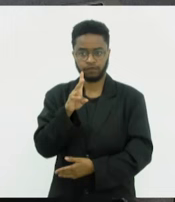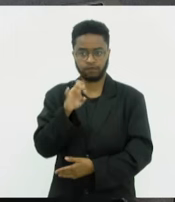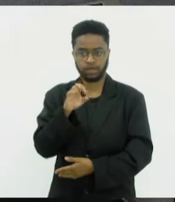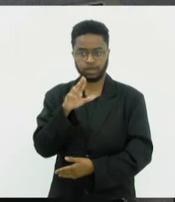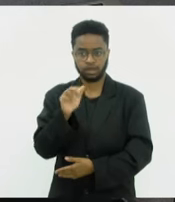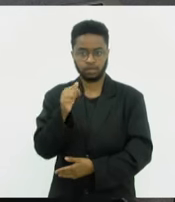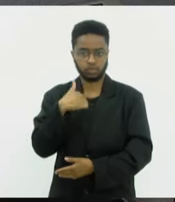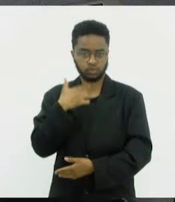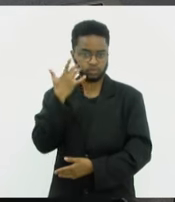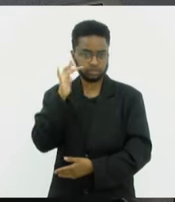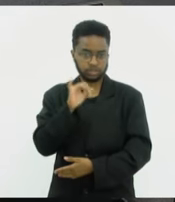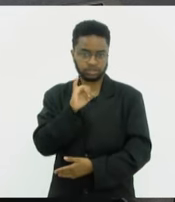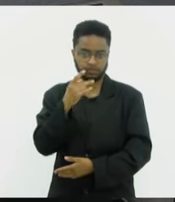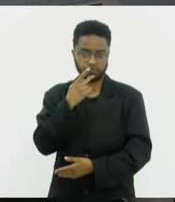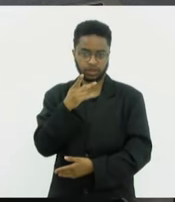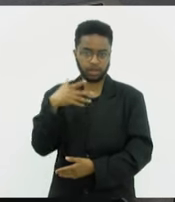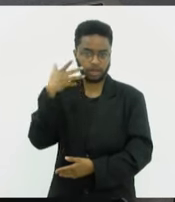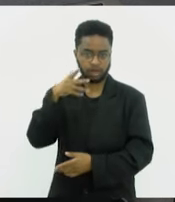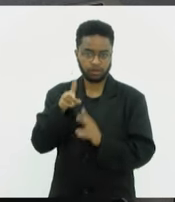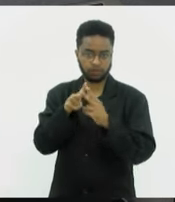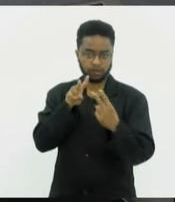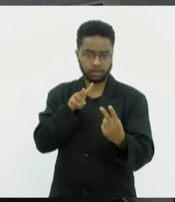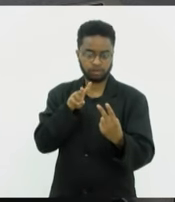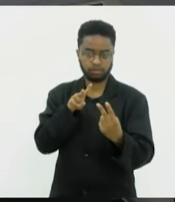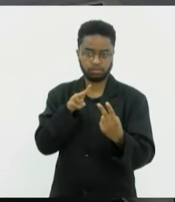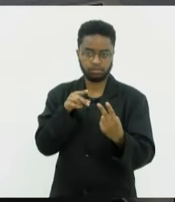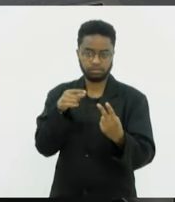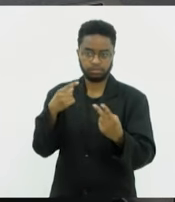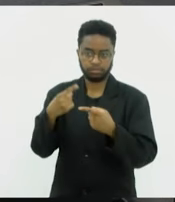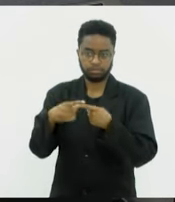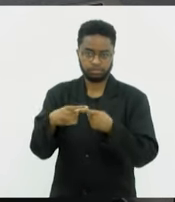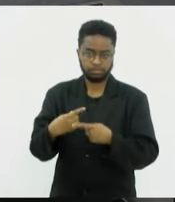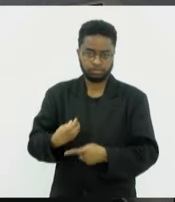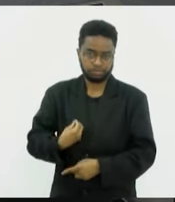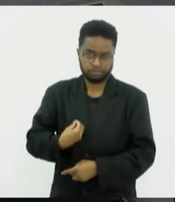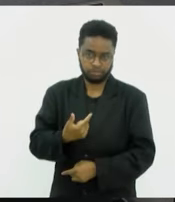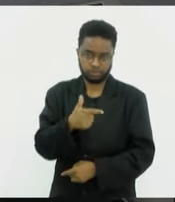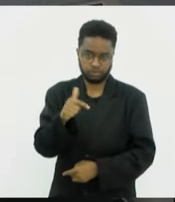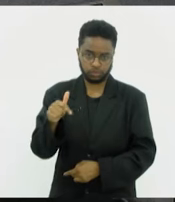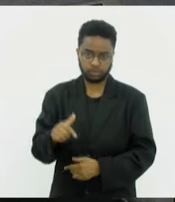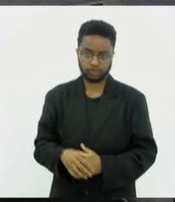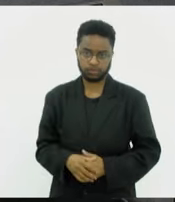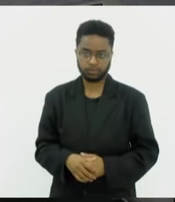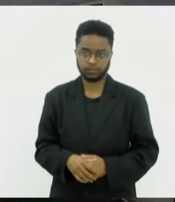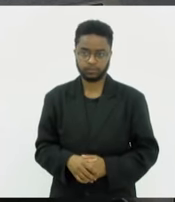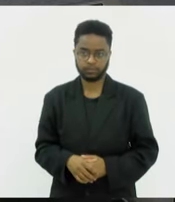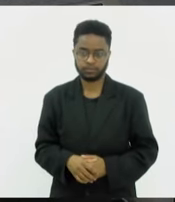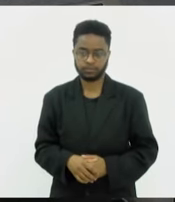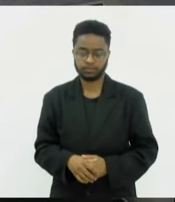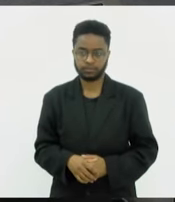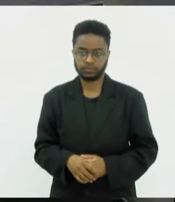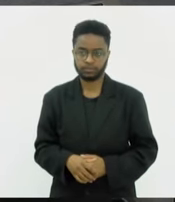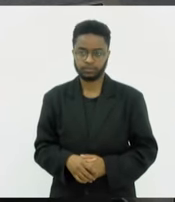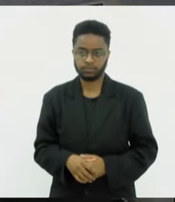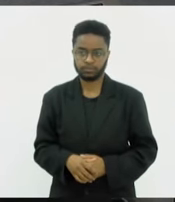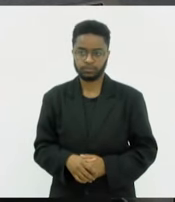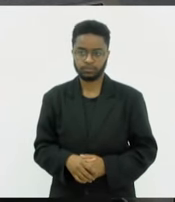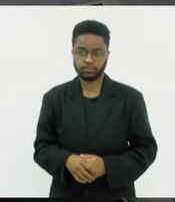se ele vai falar online, porque o deputado Léo Vieira não está presente no plenário.